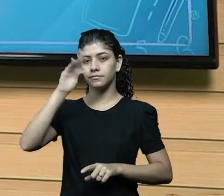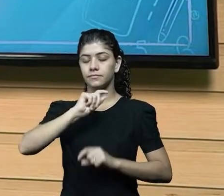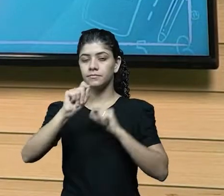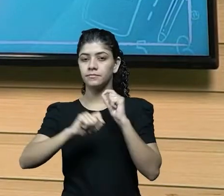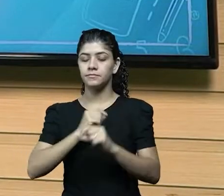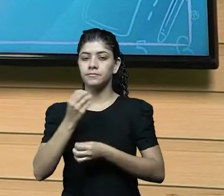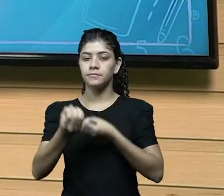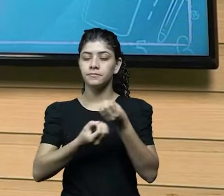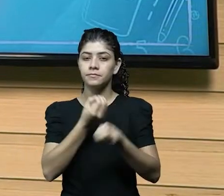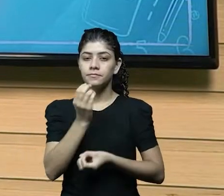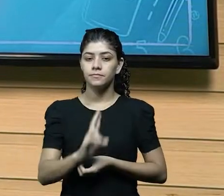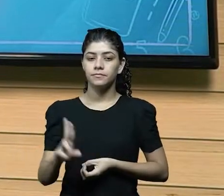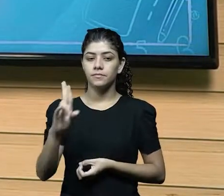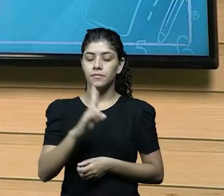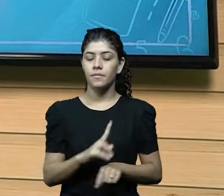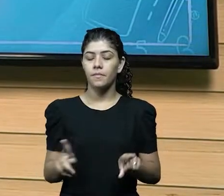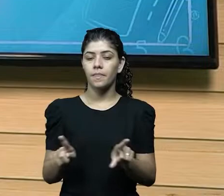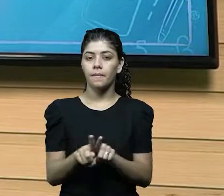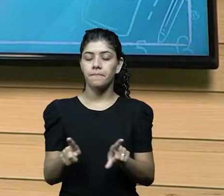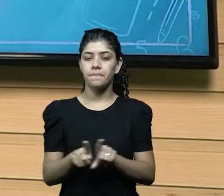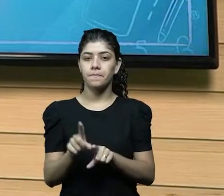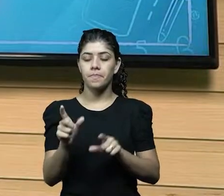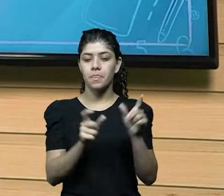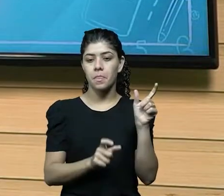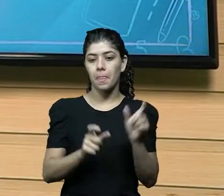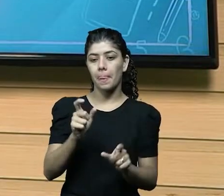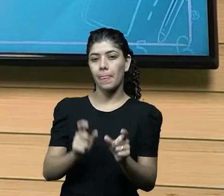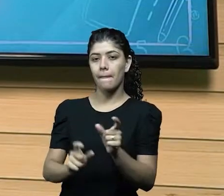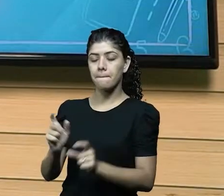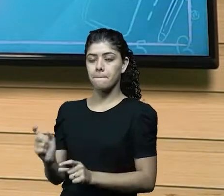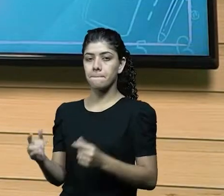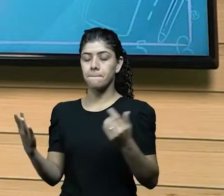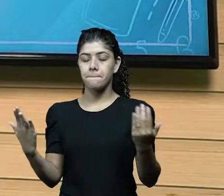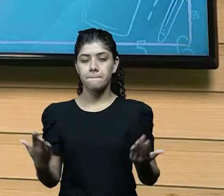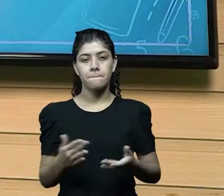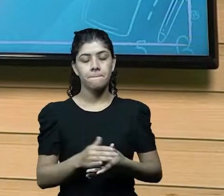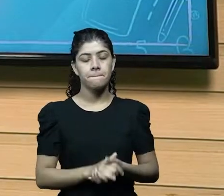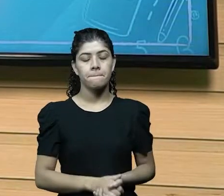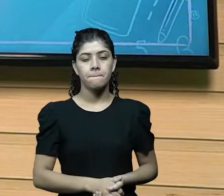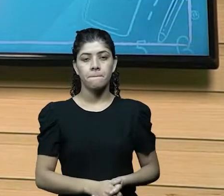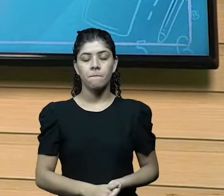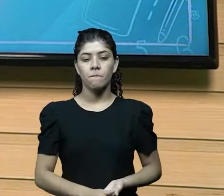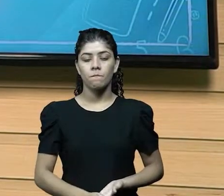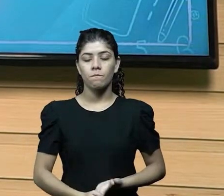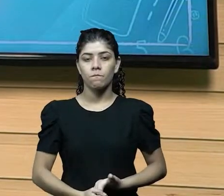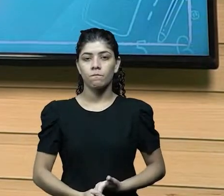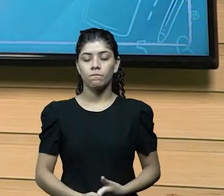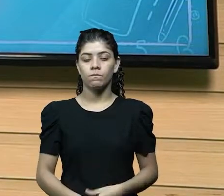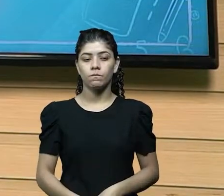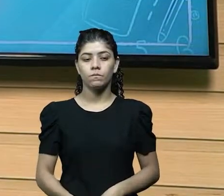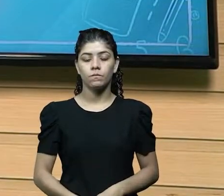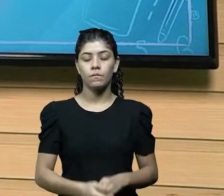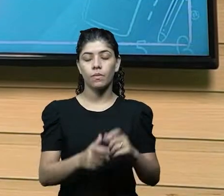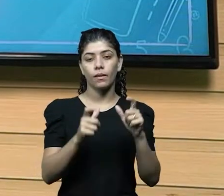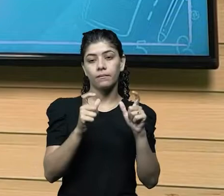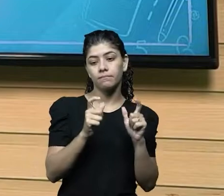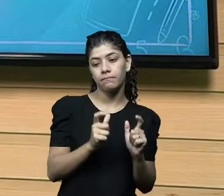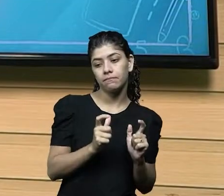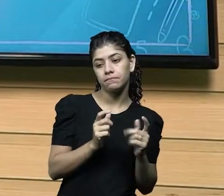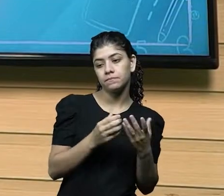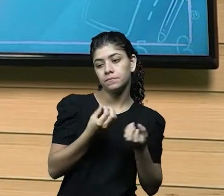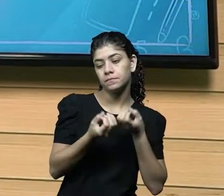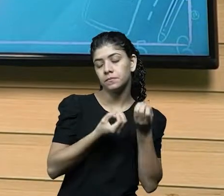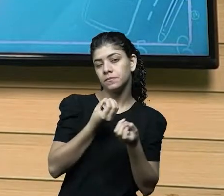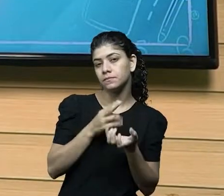aplicar eles em cada uma das suas funções, em onde nós vamos aplicar